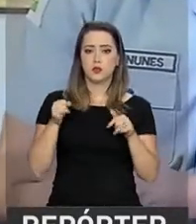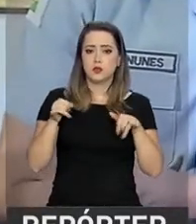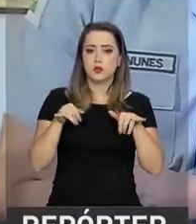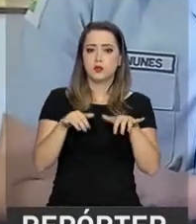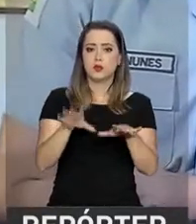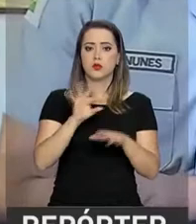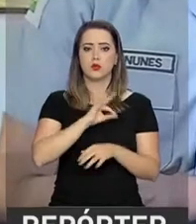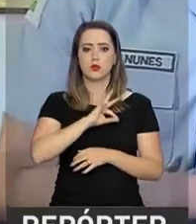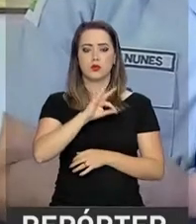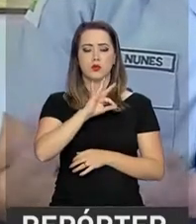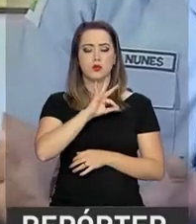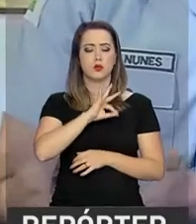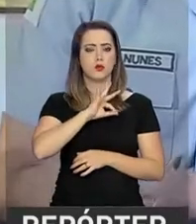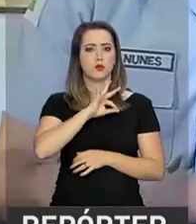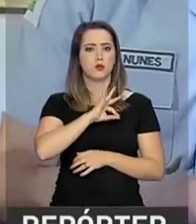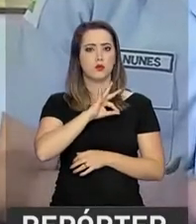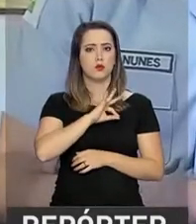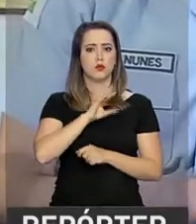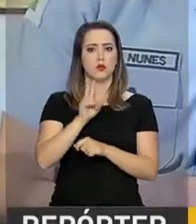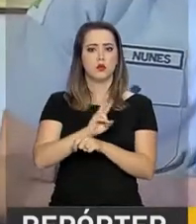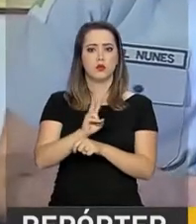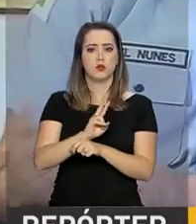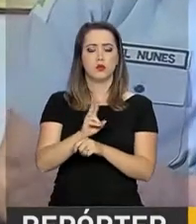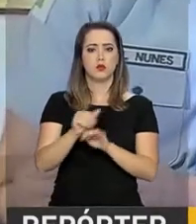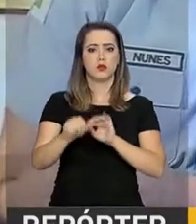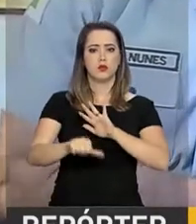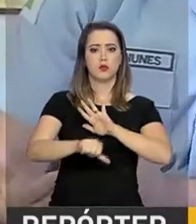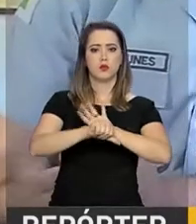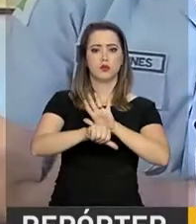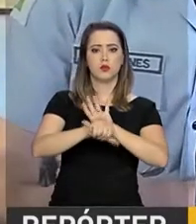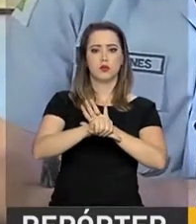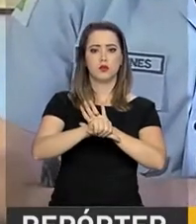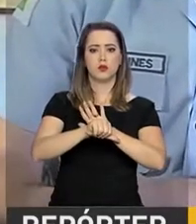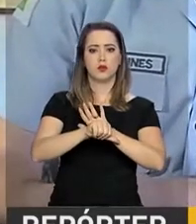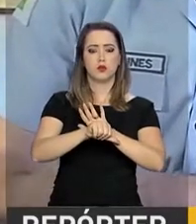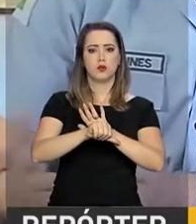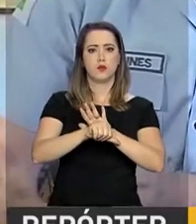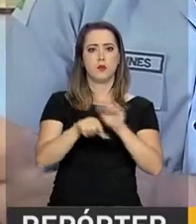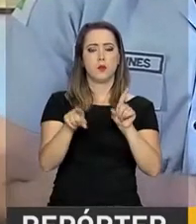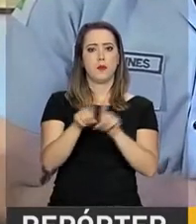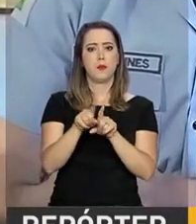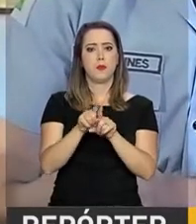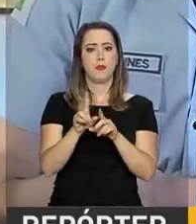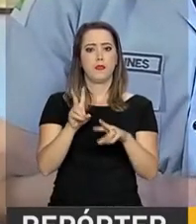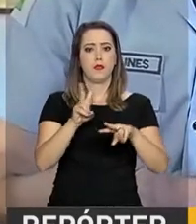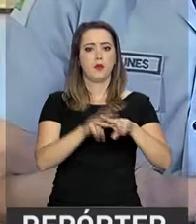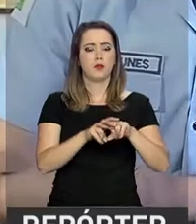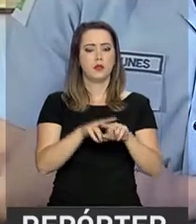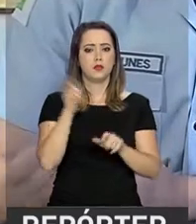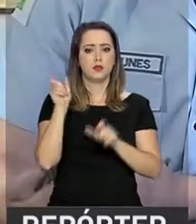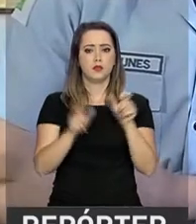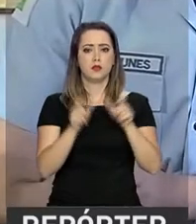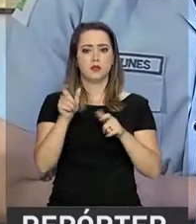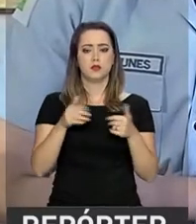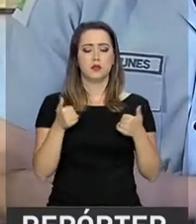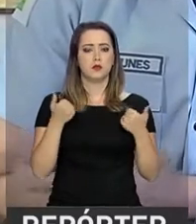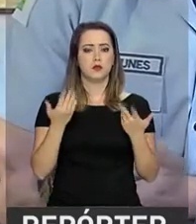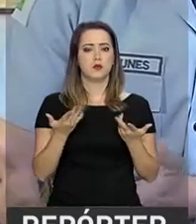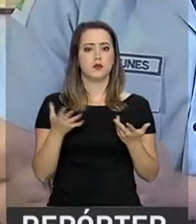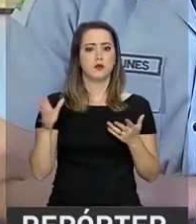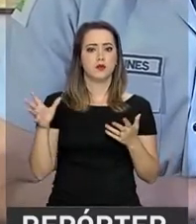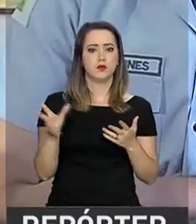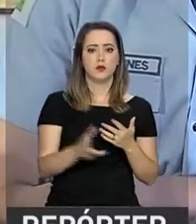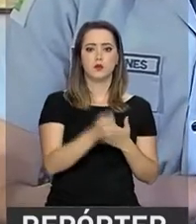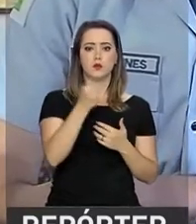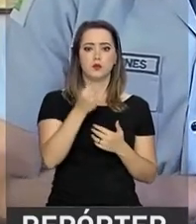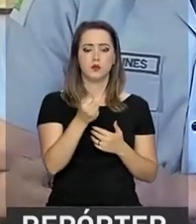de policiamento, repressão aos crimes, prevenção e repressão aos crimes, prisão de criminosos, recuperação